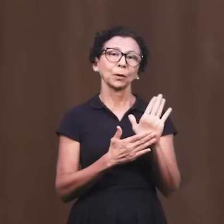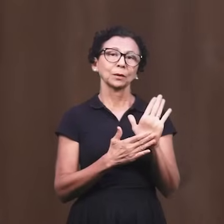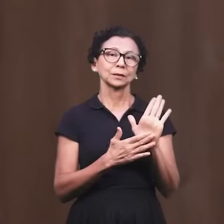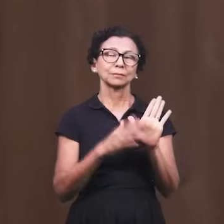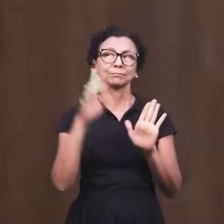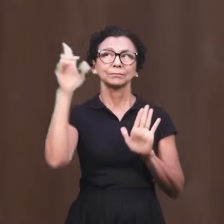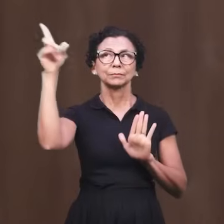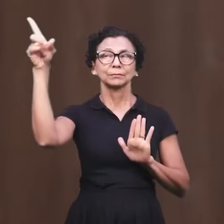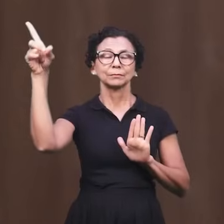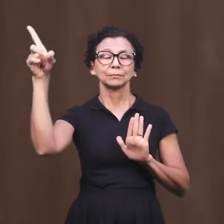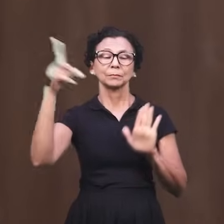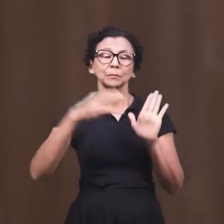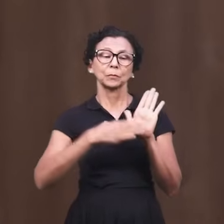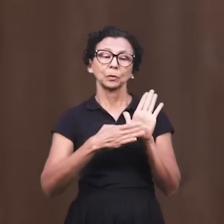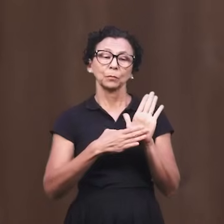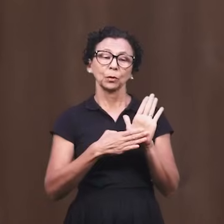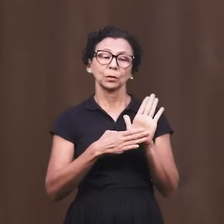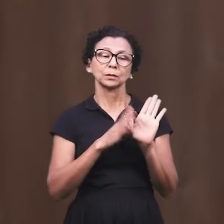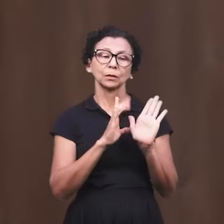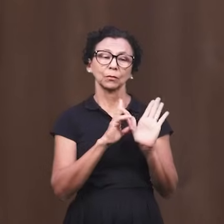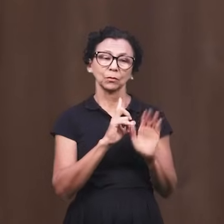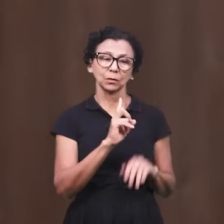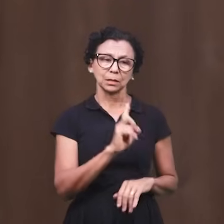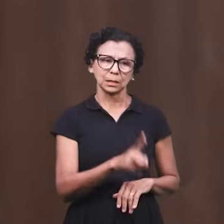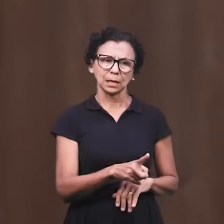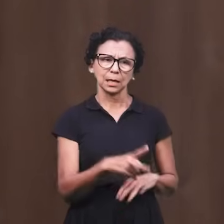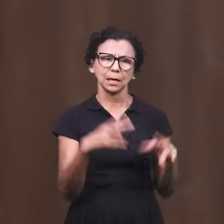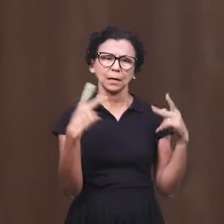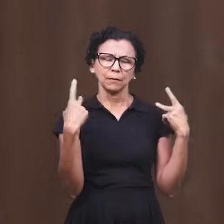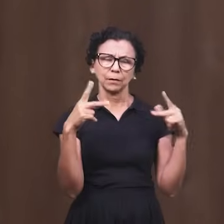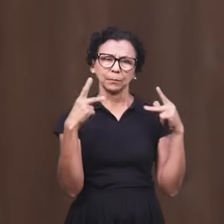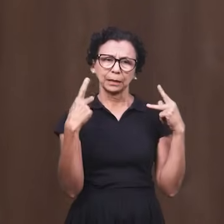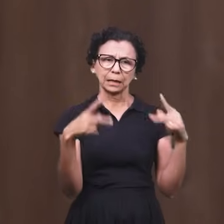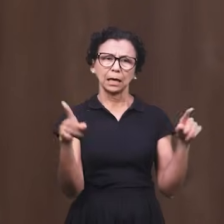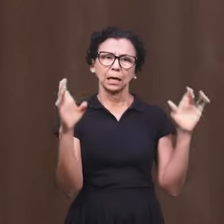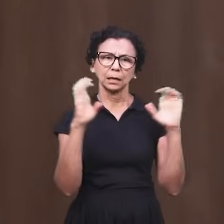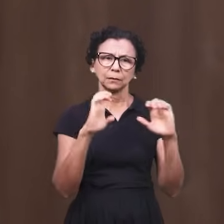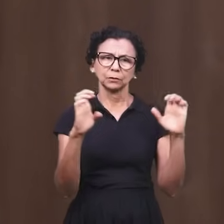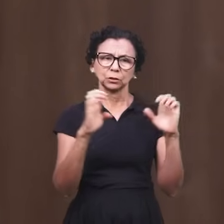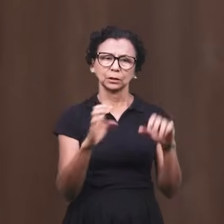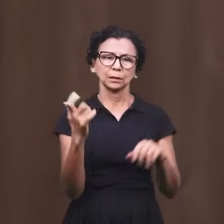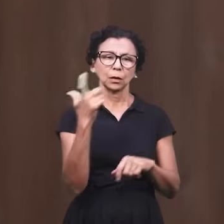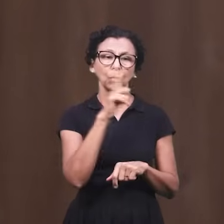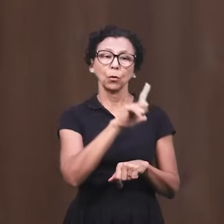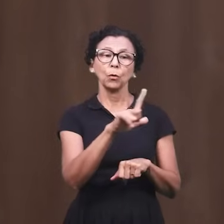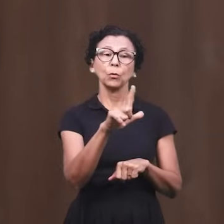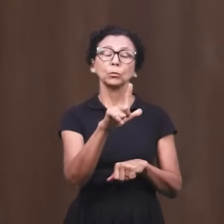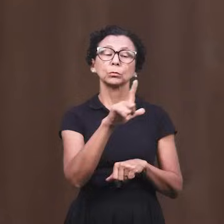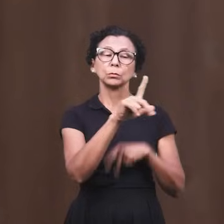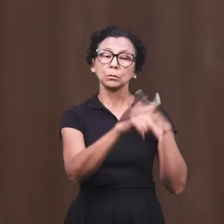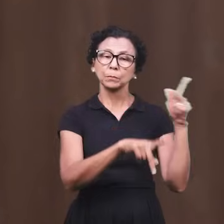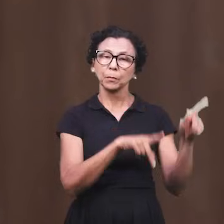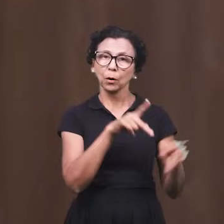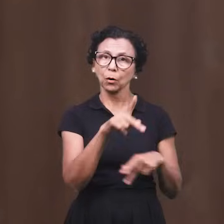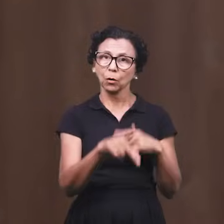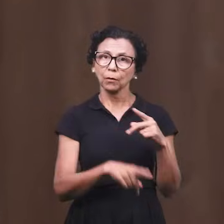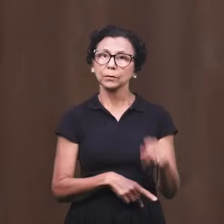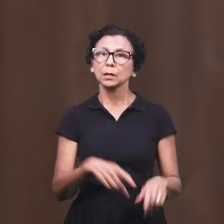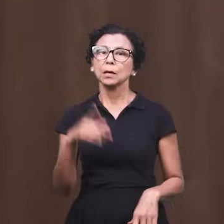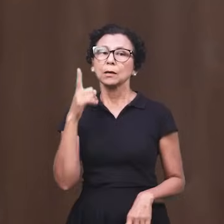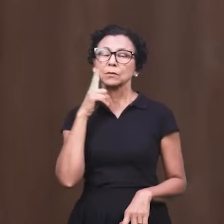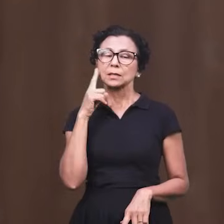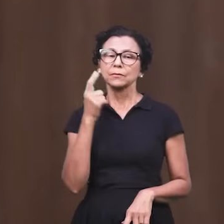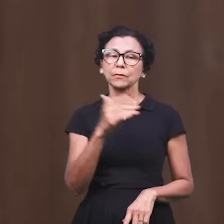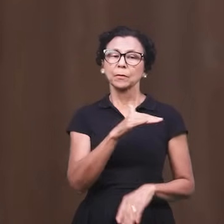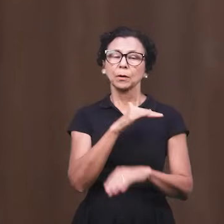proposta. Você vai levar o evangelho aos gentios, perante os reis, perante as autoridades. Você vai ver ressurreição